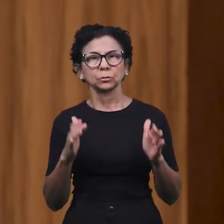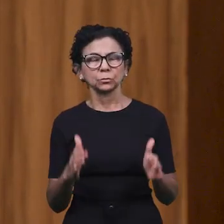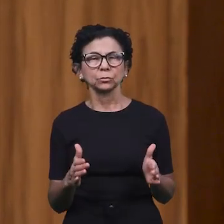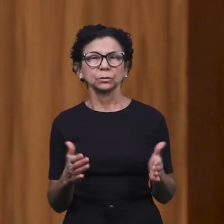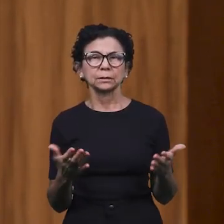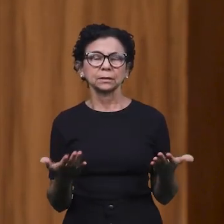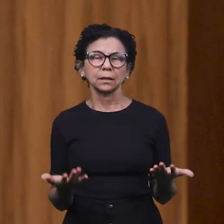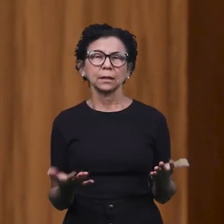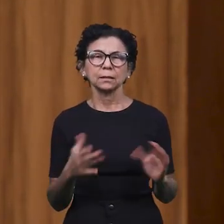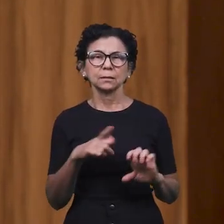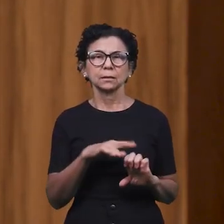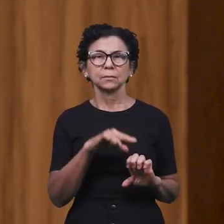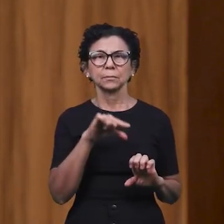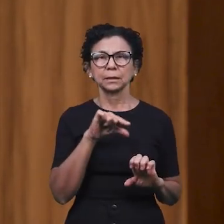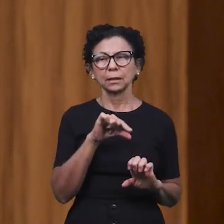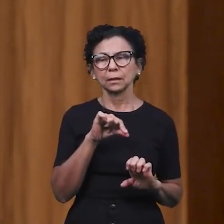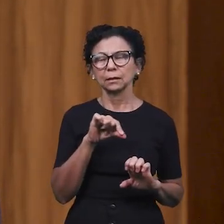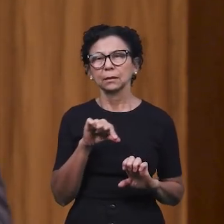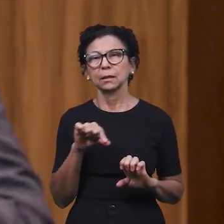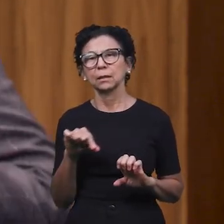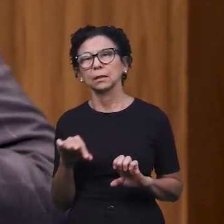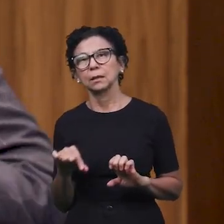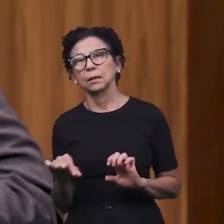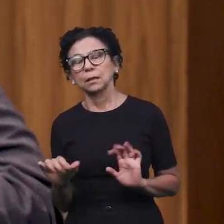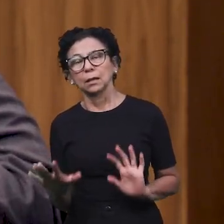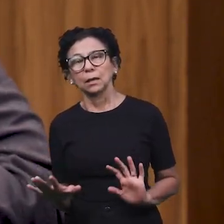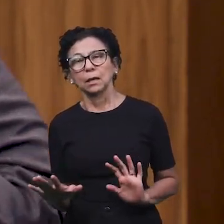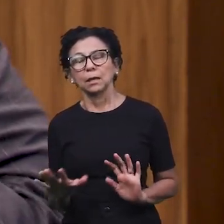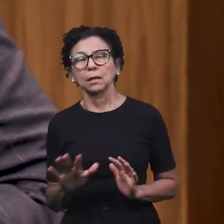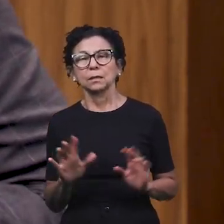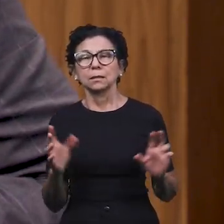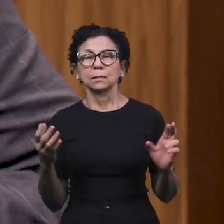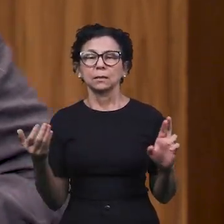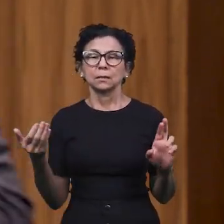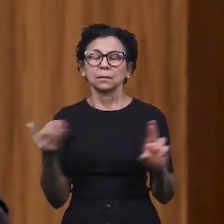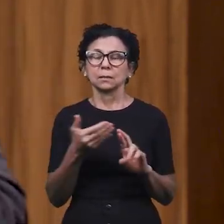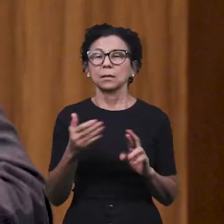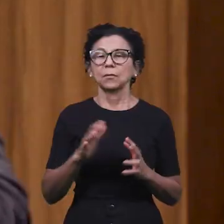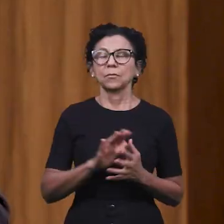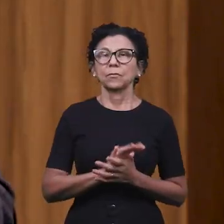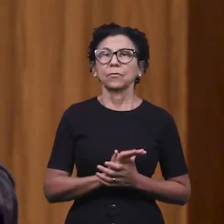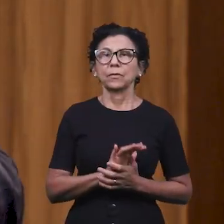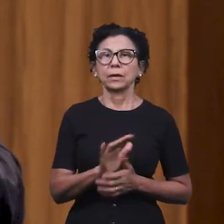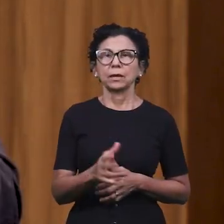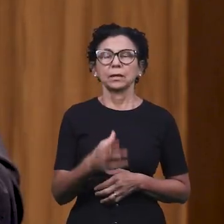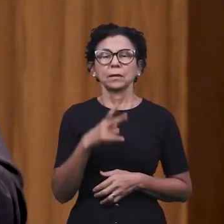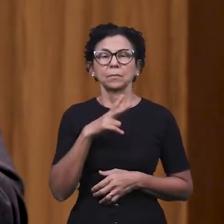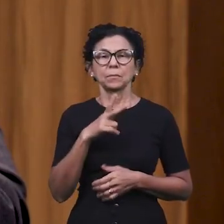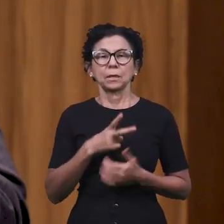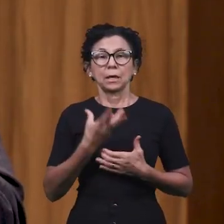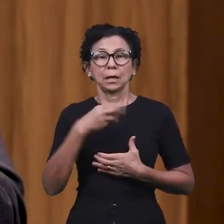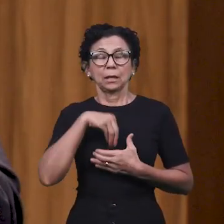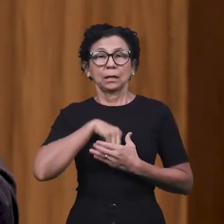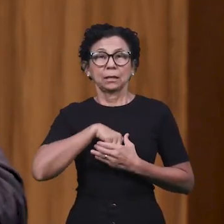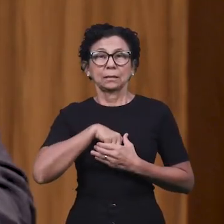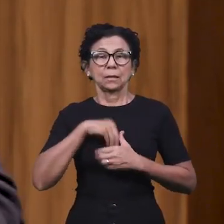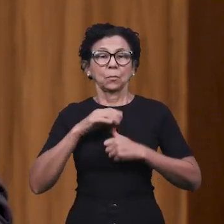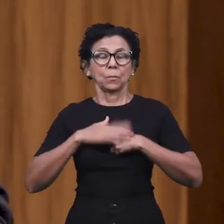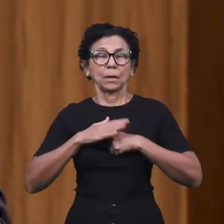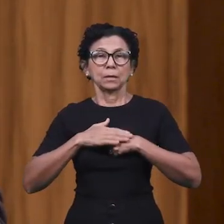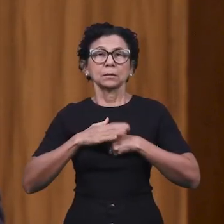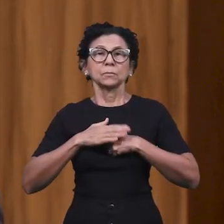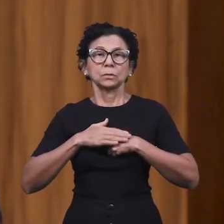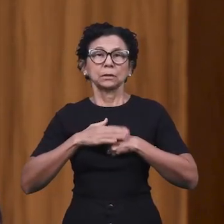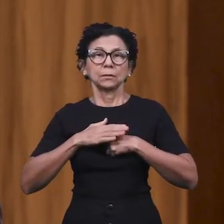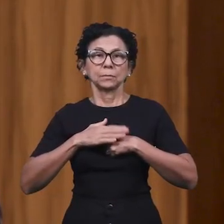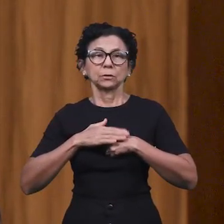está atrelado tanto à pessoa, ao indivíduo, nós vamos chamar isso de intraempreendedorismo, então, né?